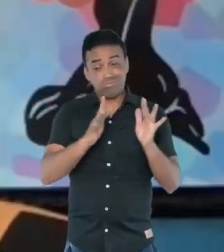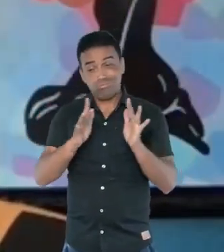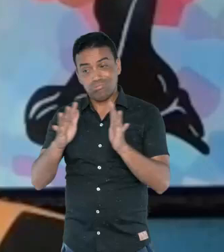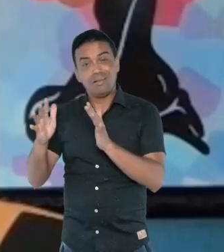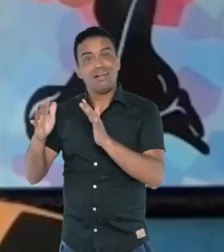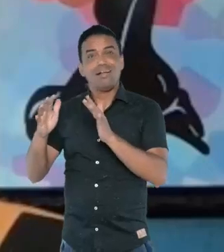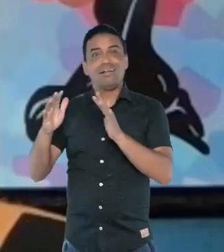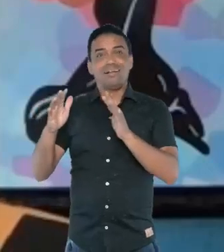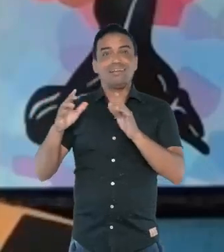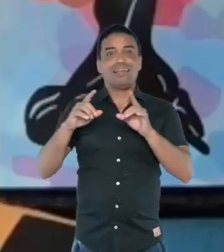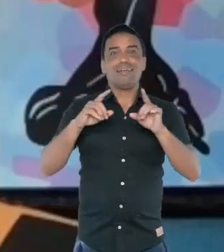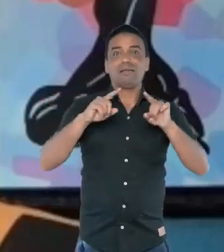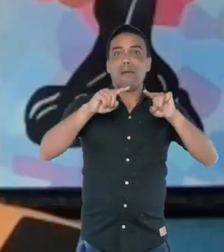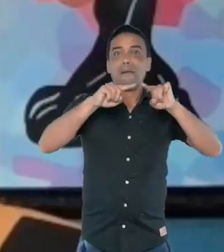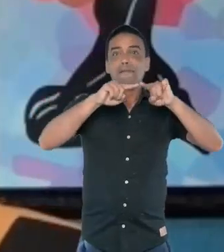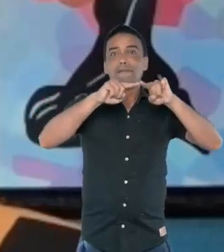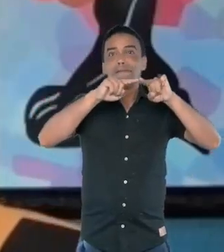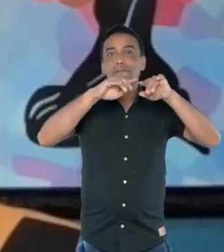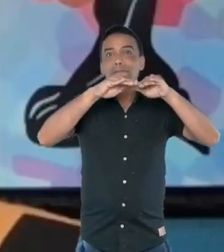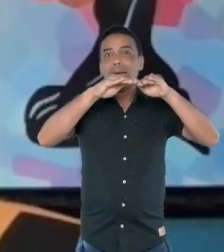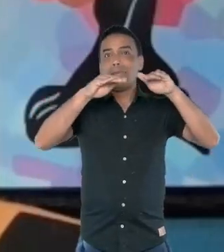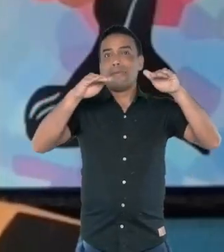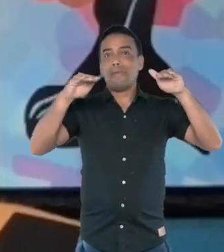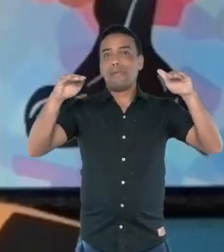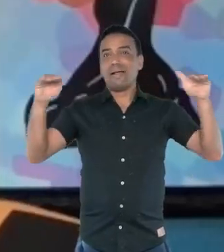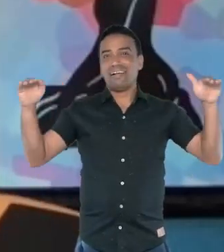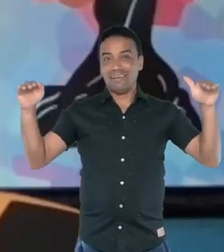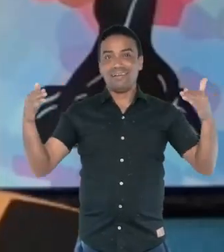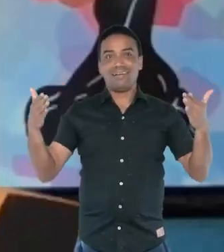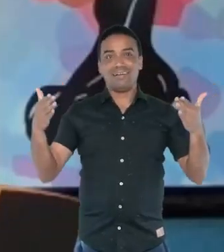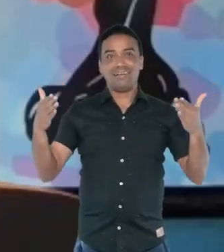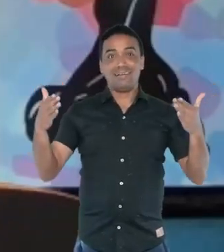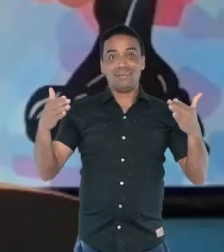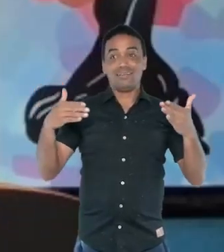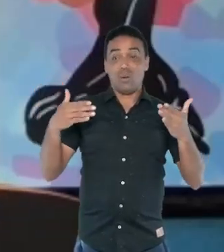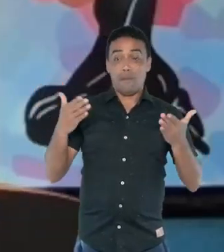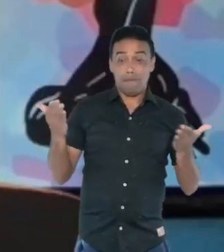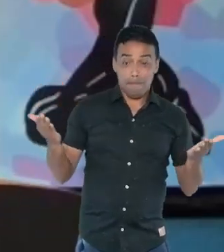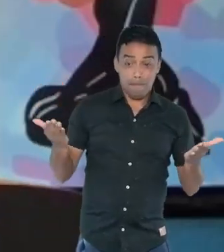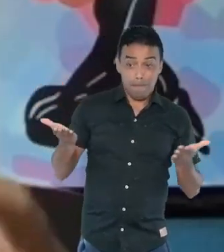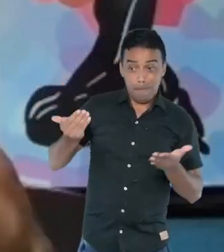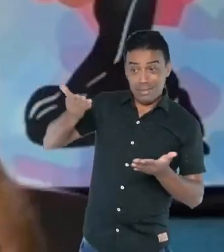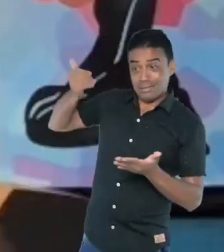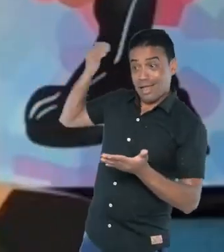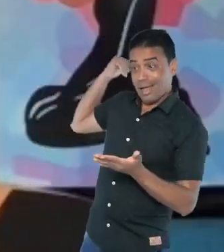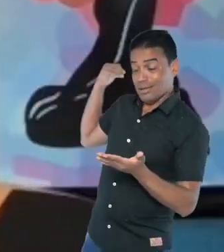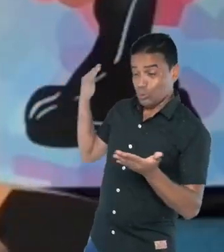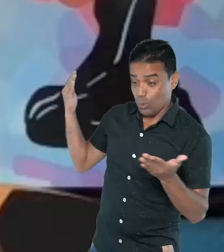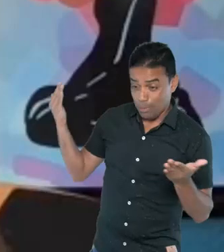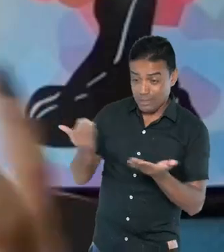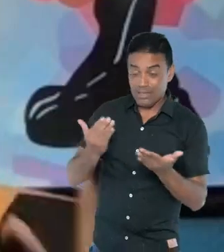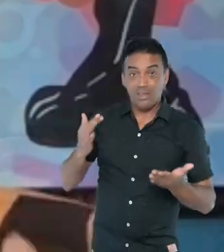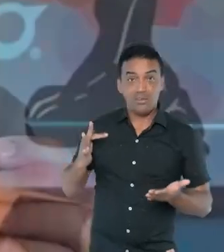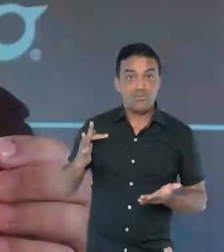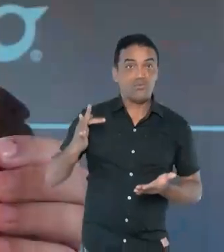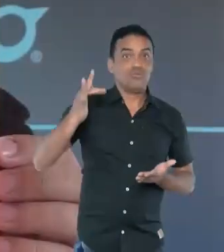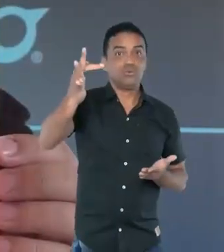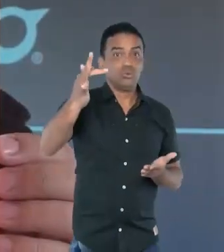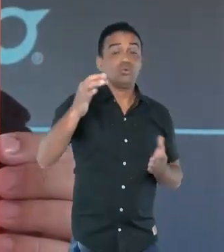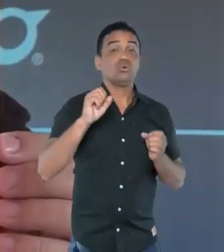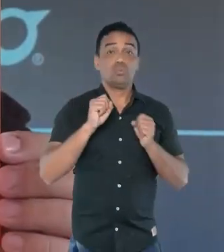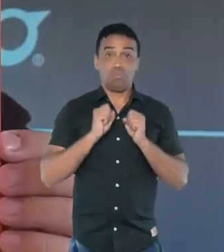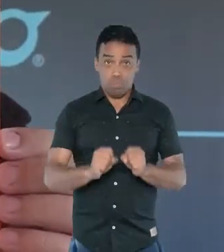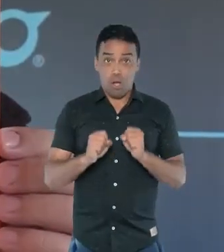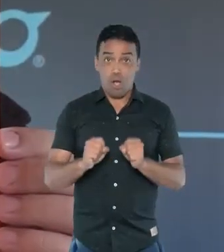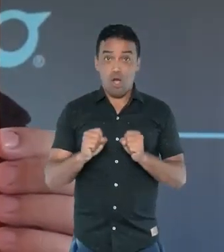mais linear, e aí a gente pode entender que passado, presente e futuro ocupam e podem